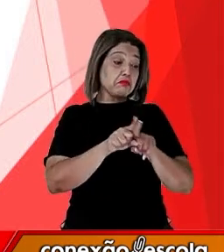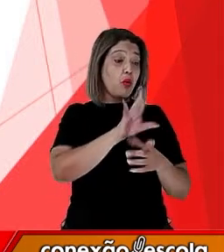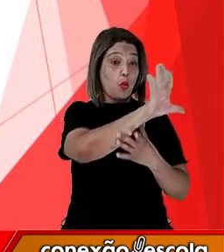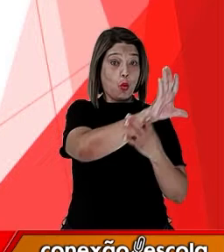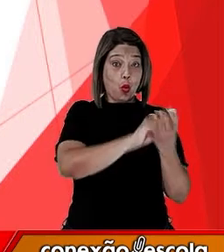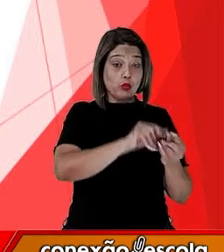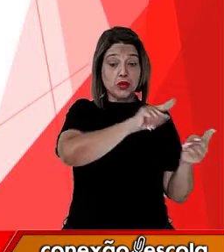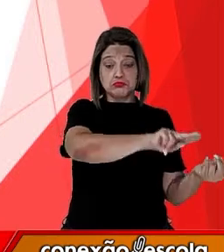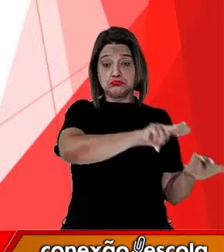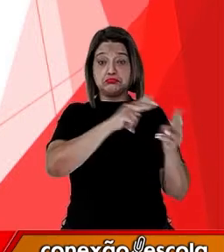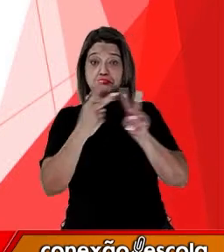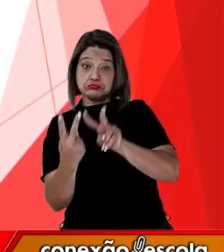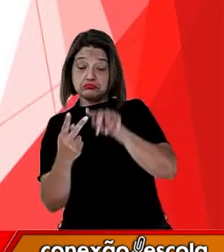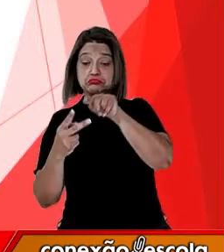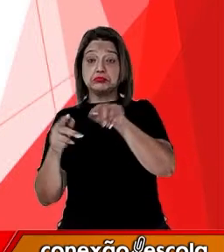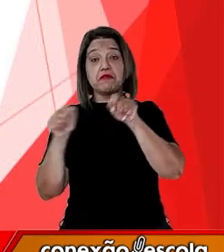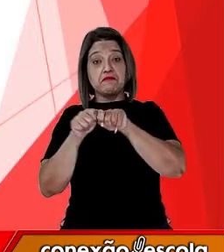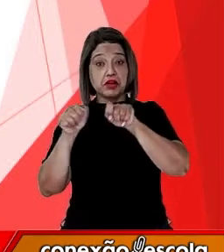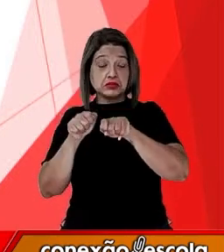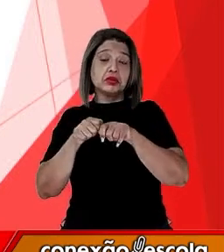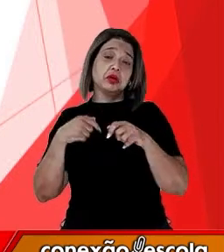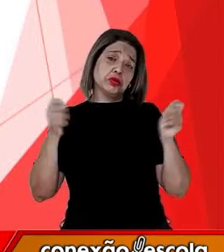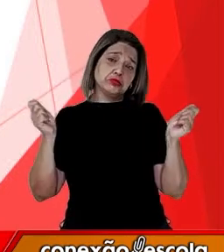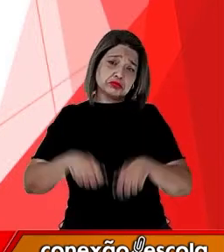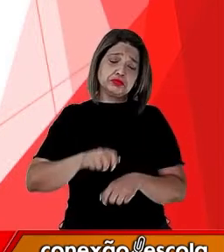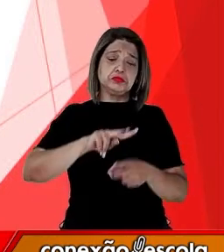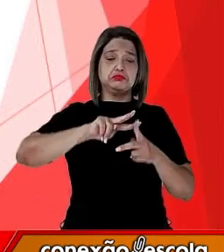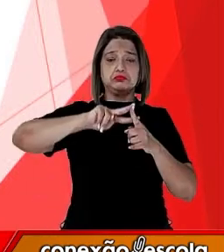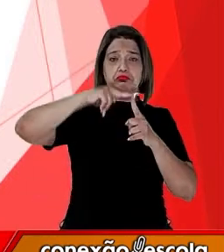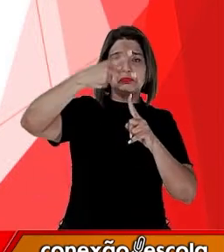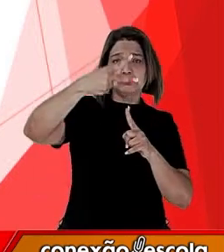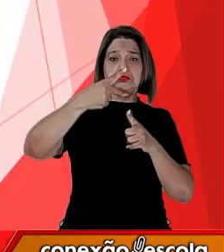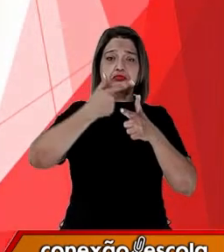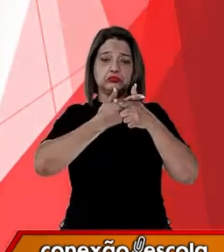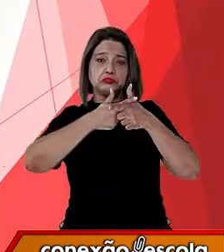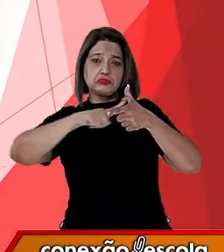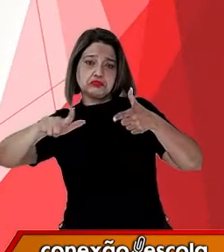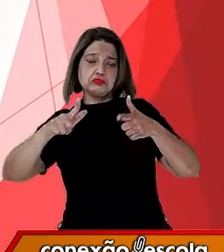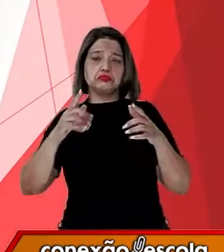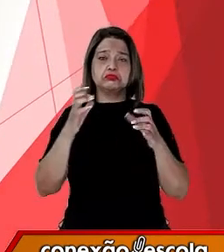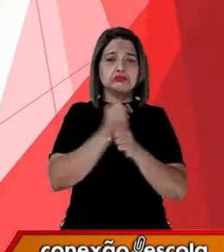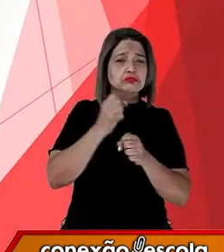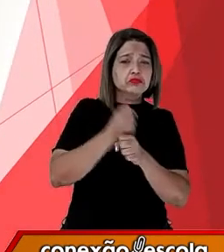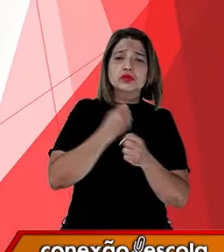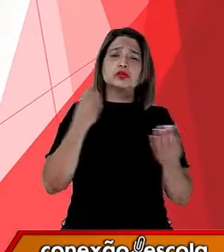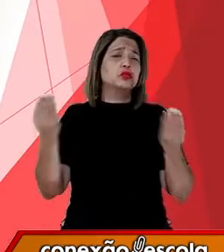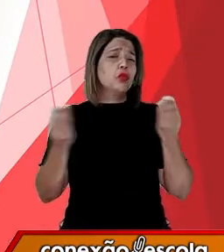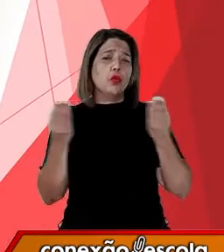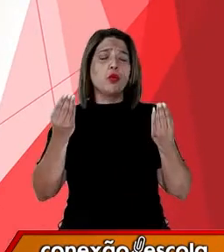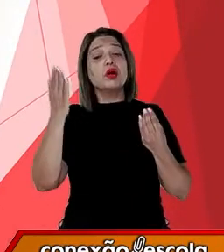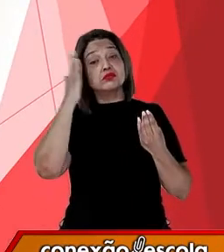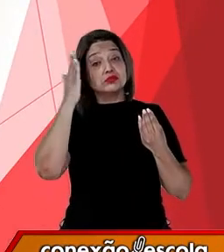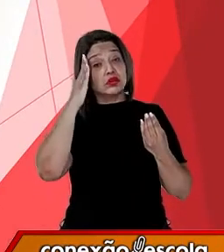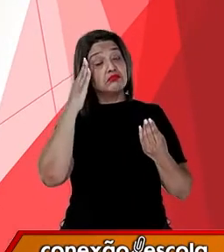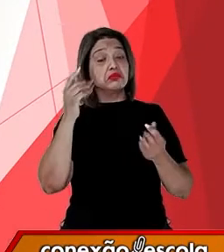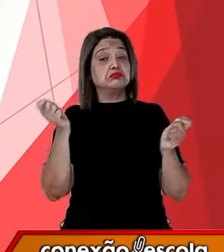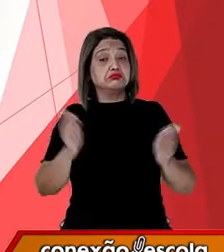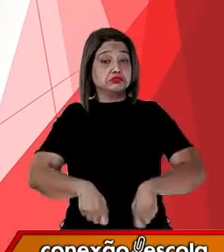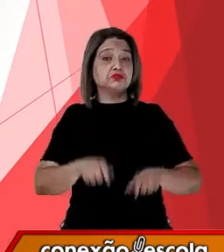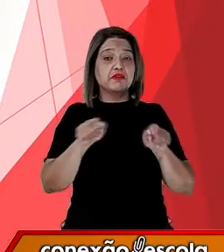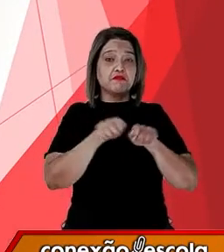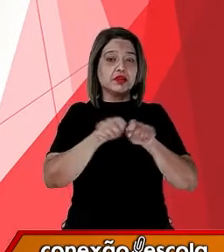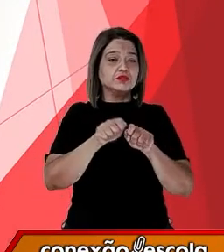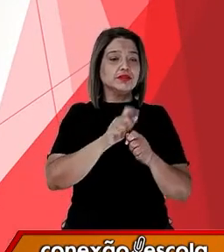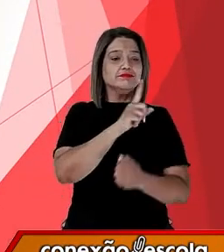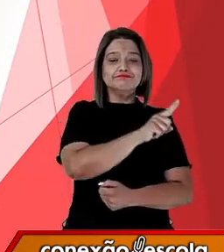dobro, multiplico, divido para ter ampliação ou redução de figuras semelhantes, ou eu tenho uma malha